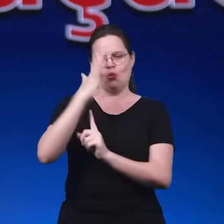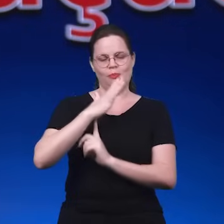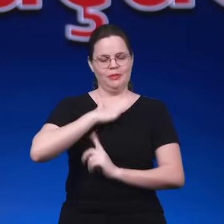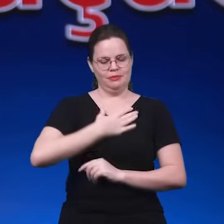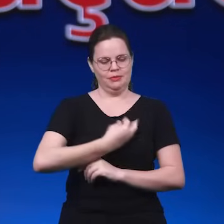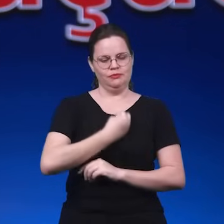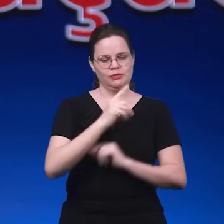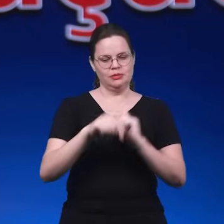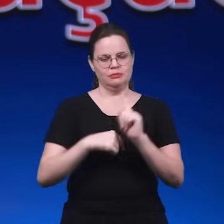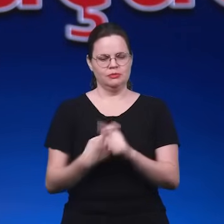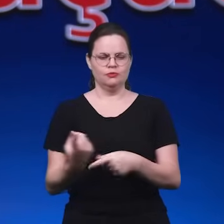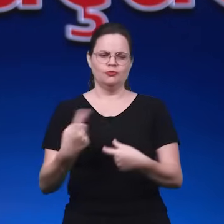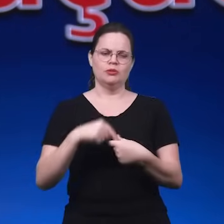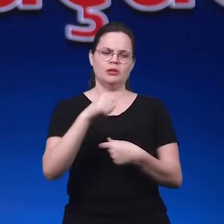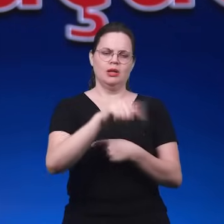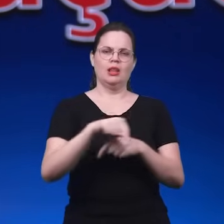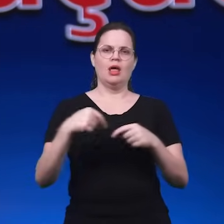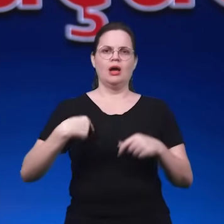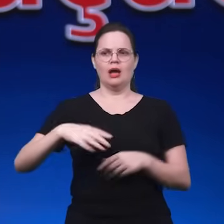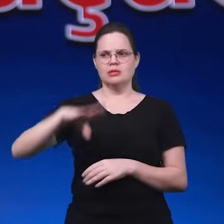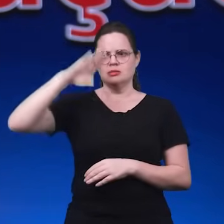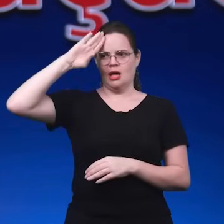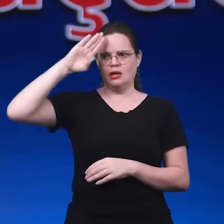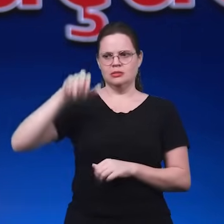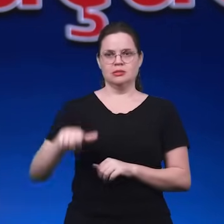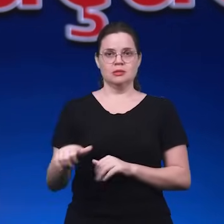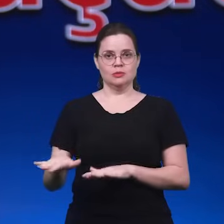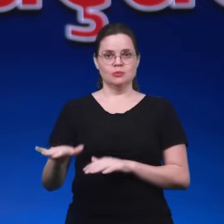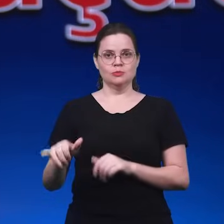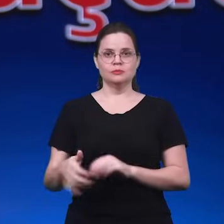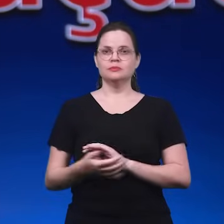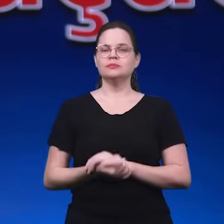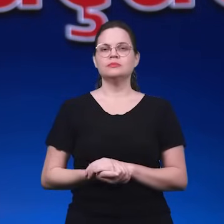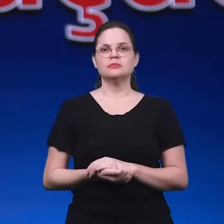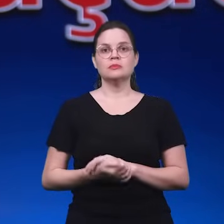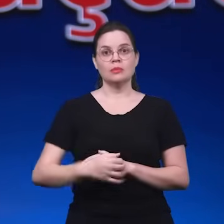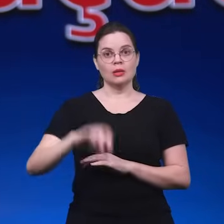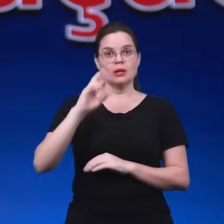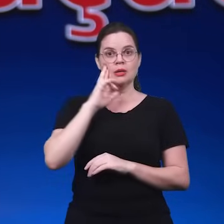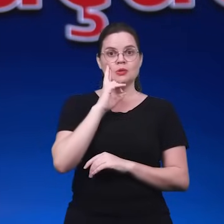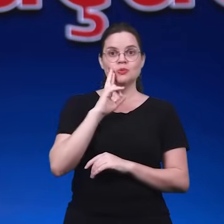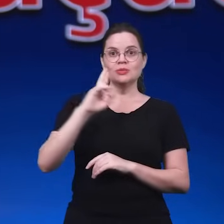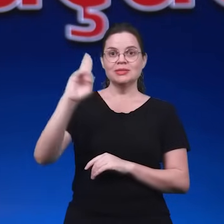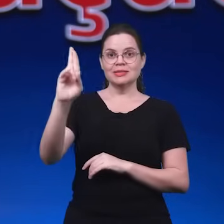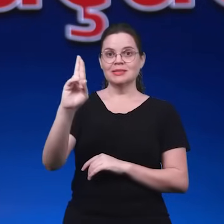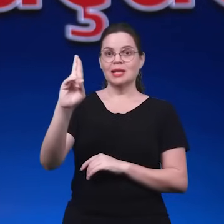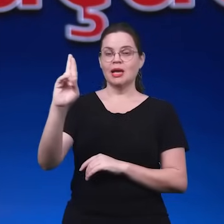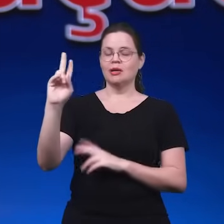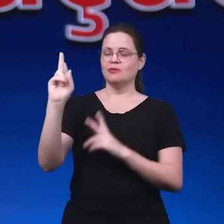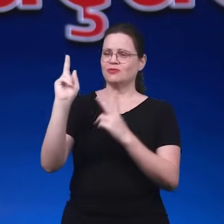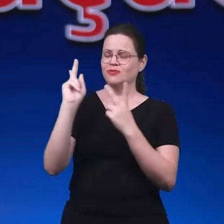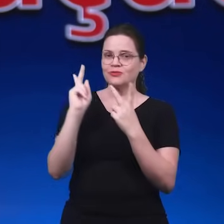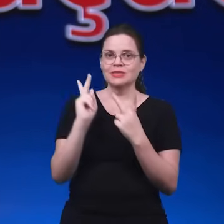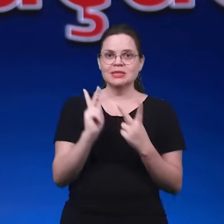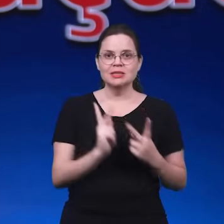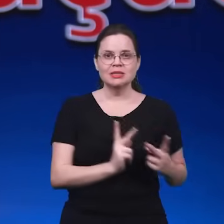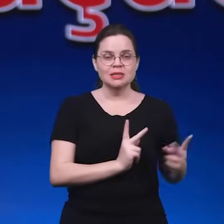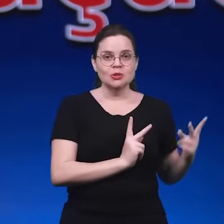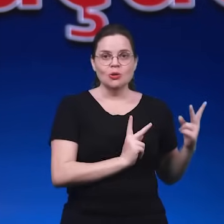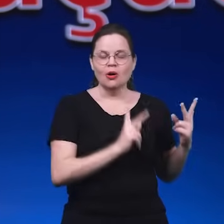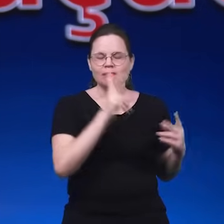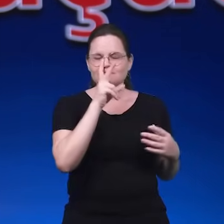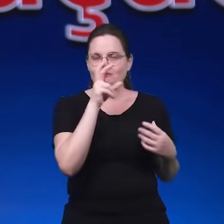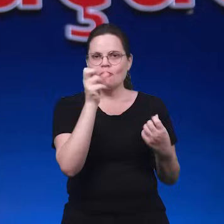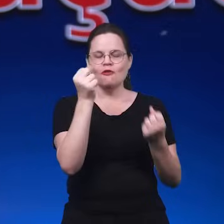quartel. E o Senhor tomou a minha vida. Eu comecei a chorar, me